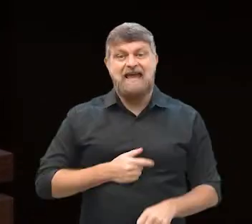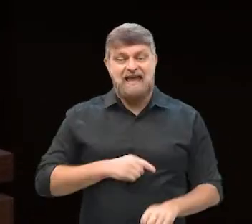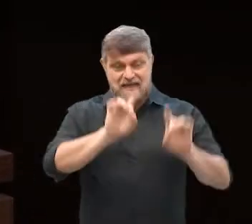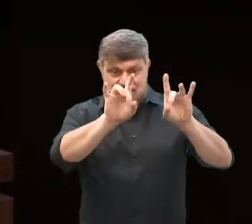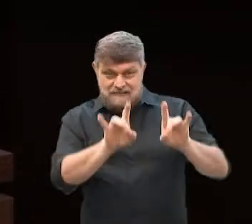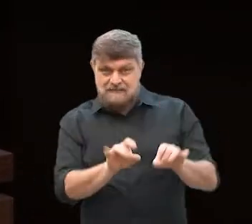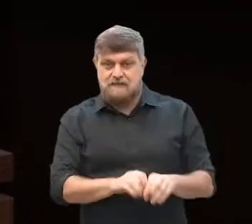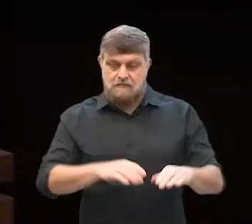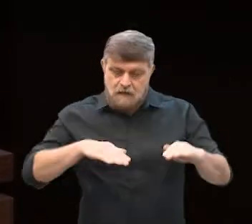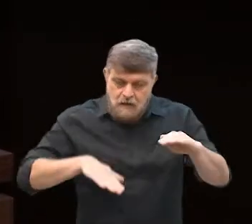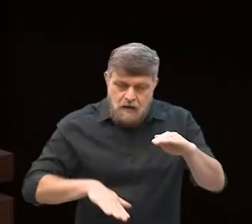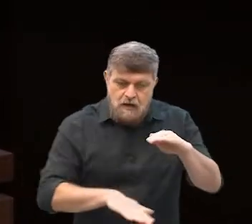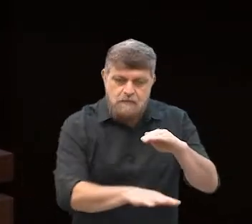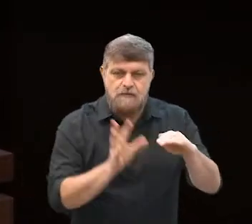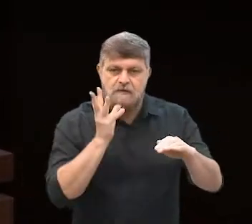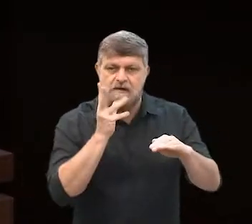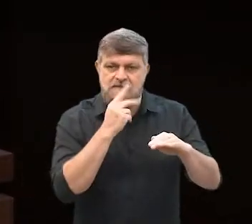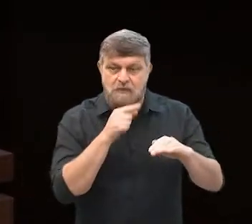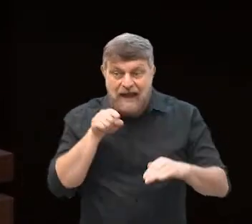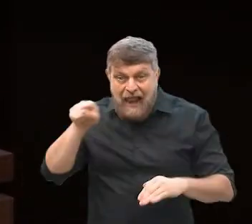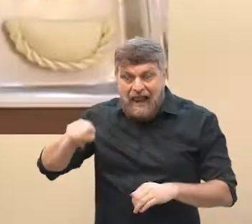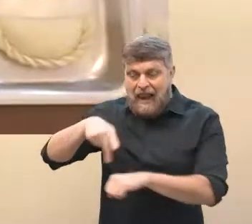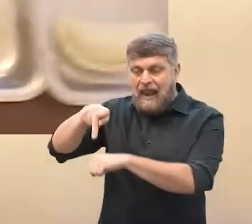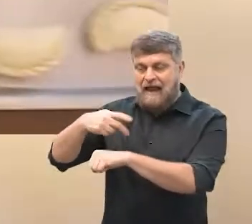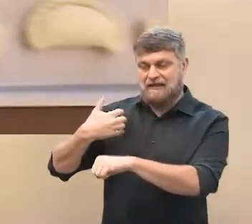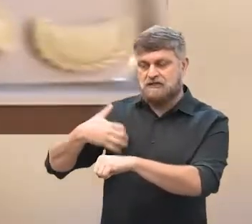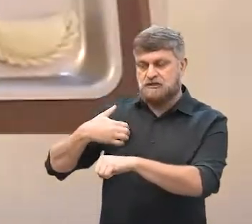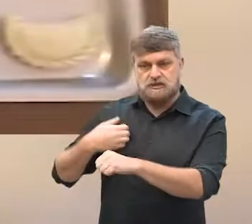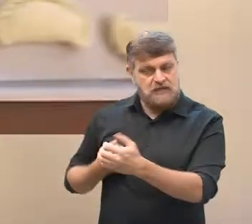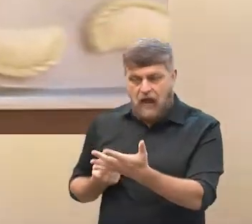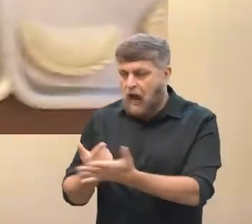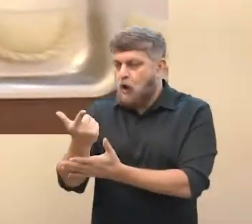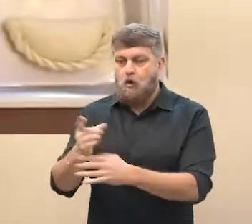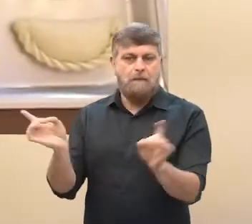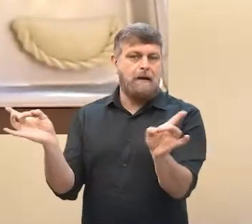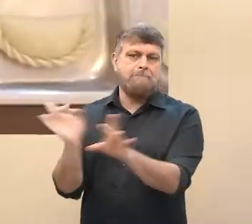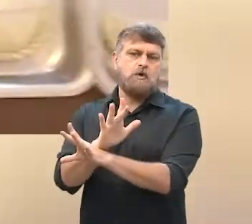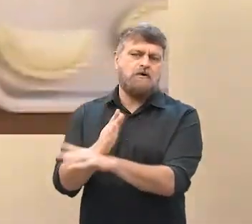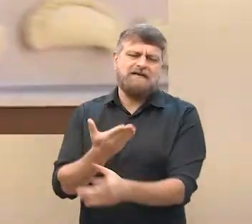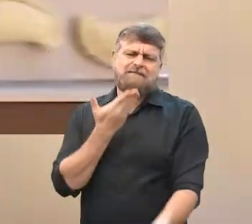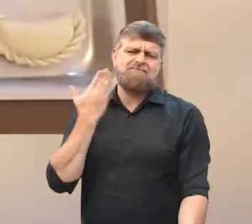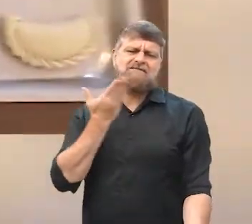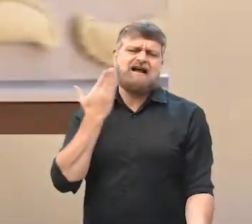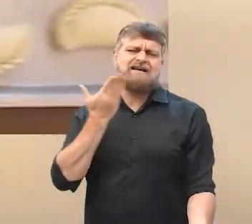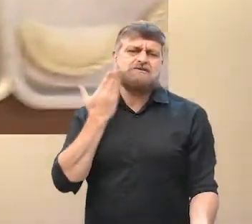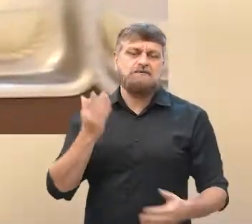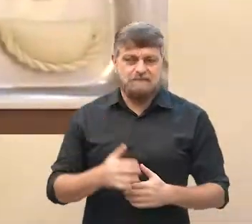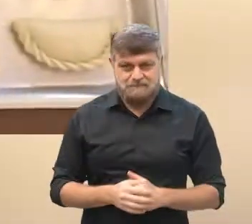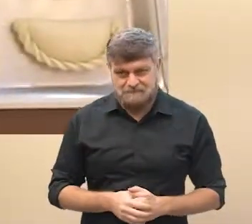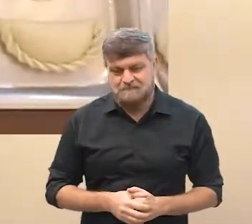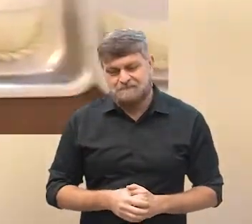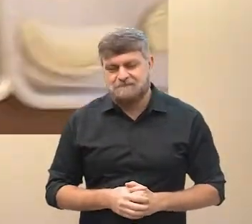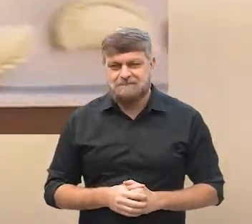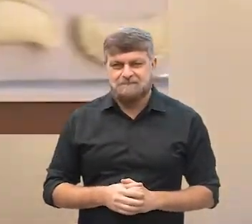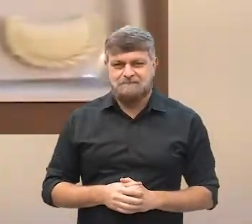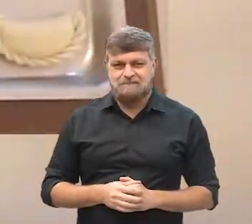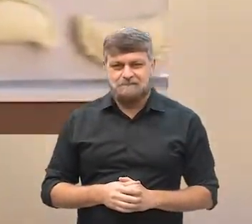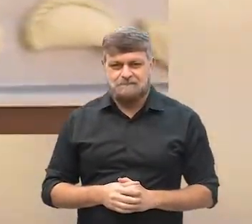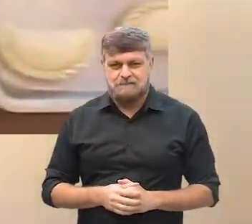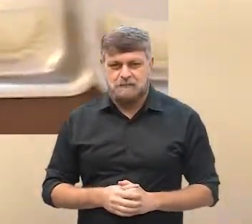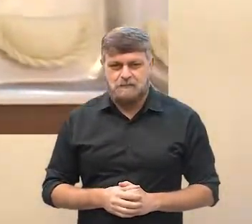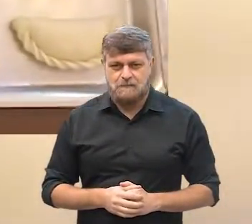de preparação do que na Argentina. Na Argentina, você compra pronto, você compra a massa pronta e é muito fácil. Então,